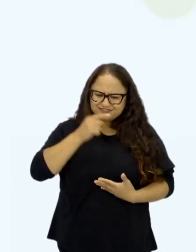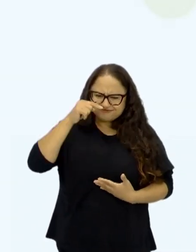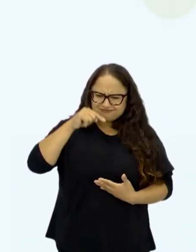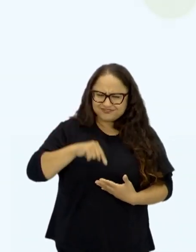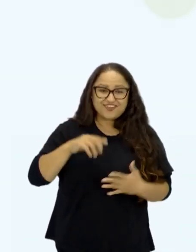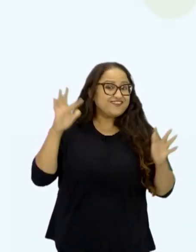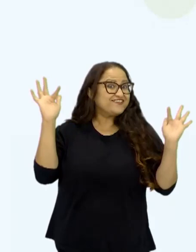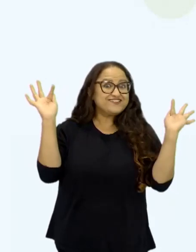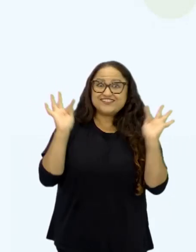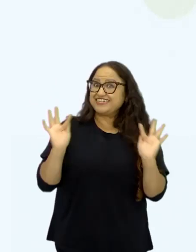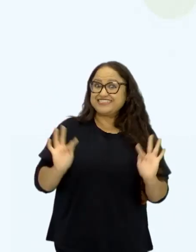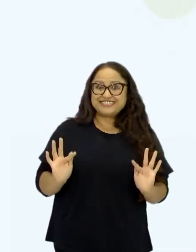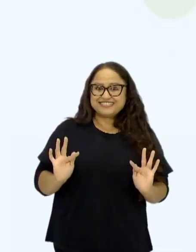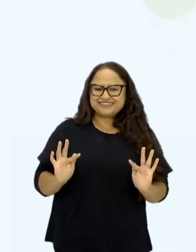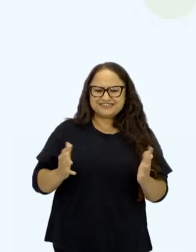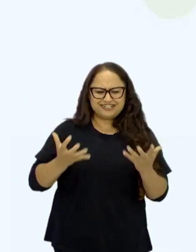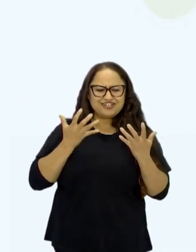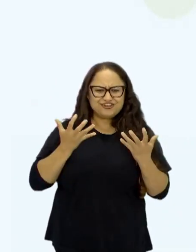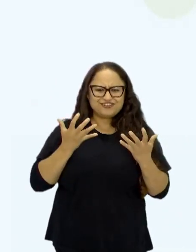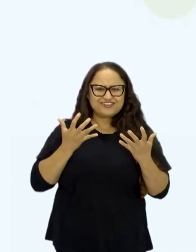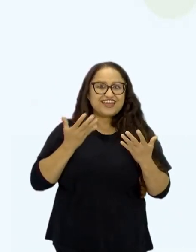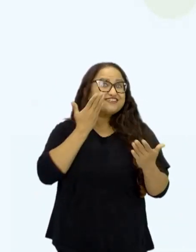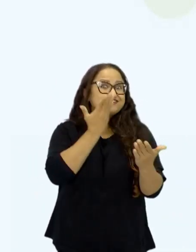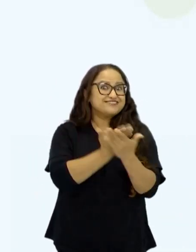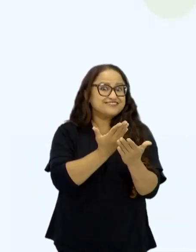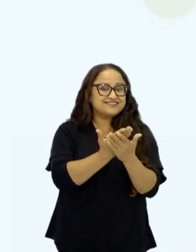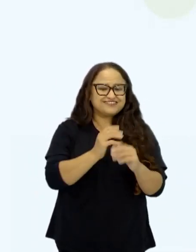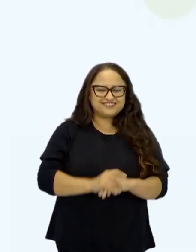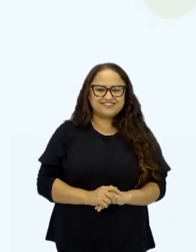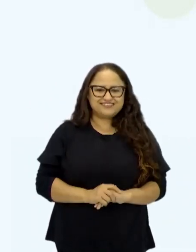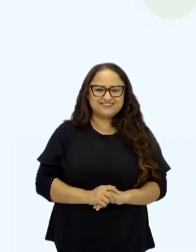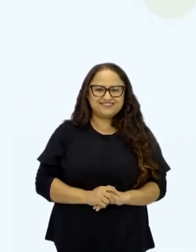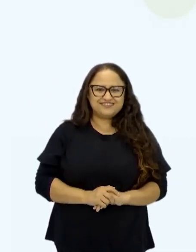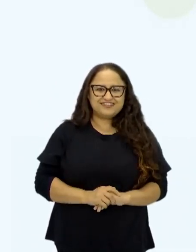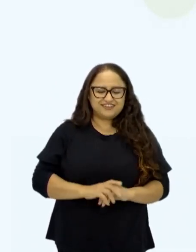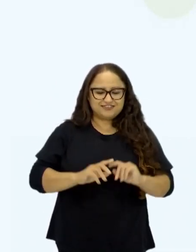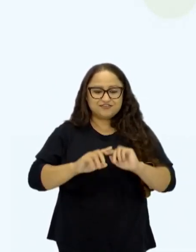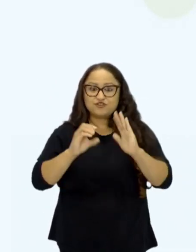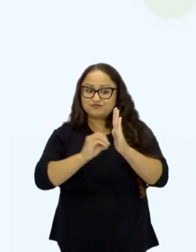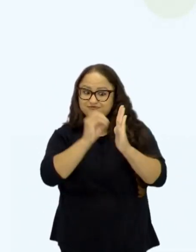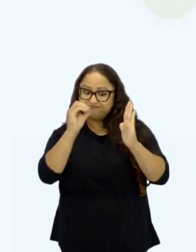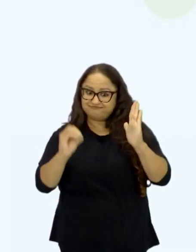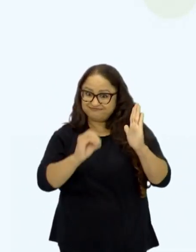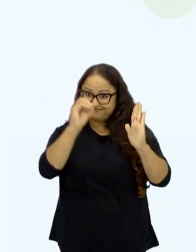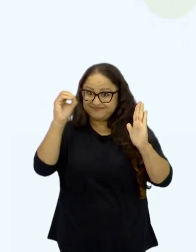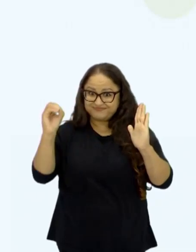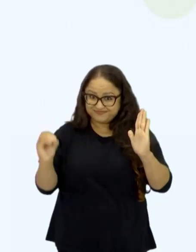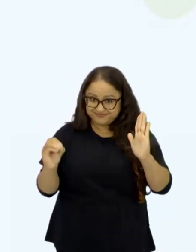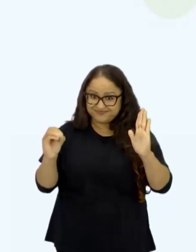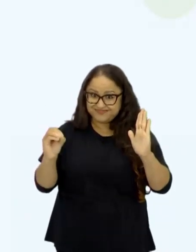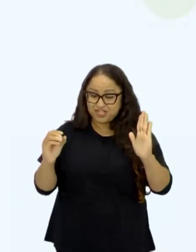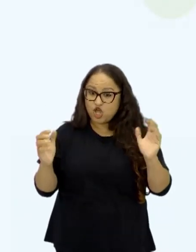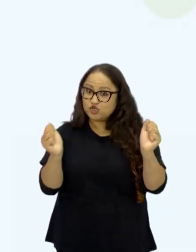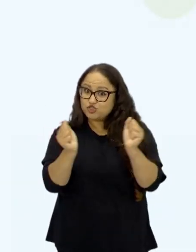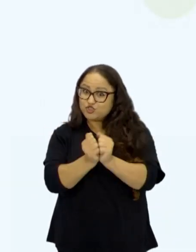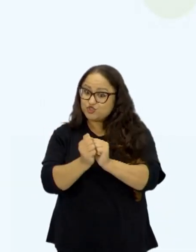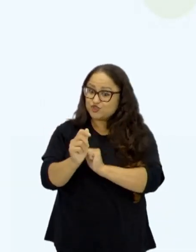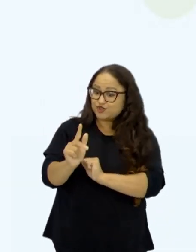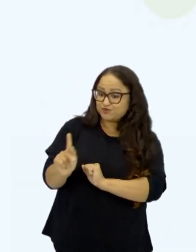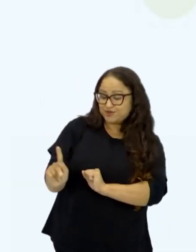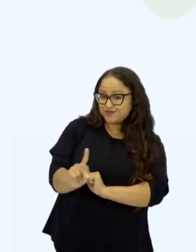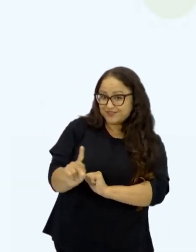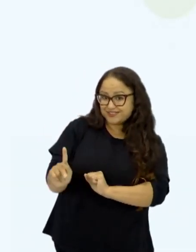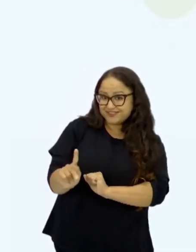tão feliz, eu quero estudar. No Centro de Mídias, com os